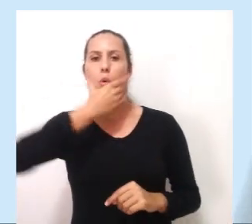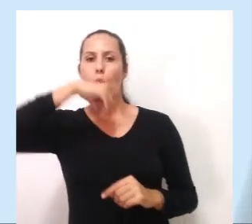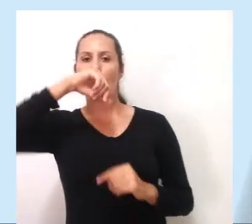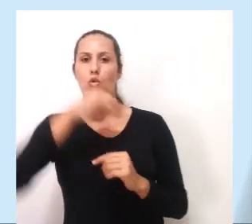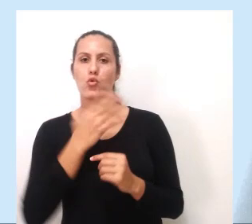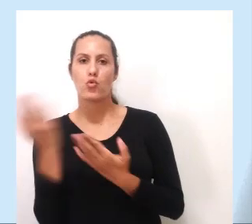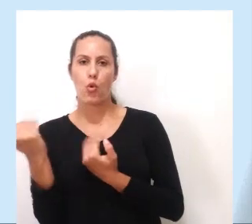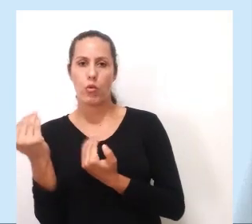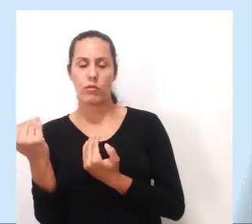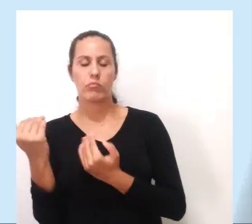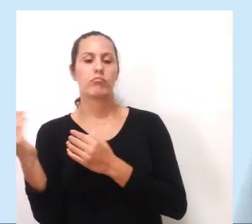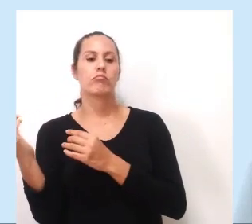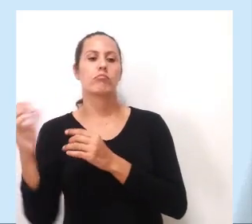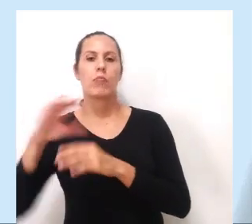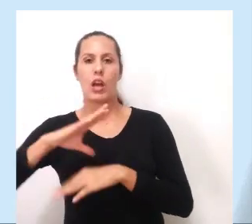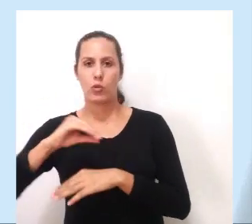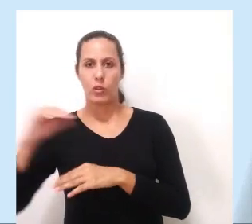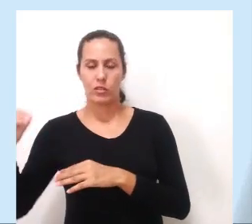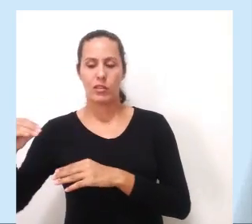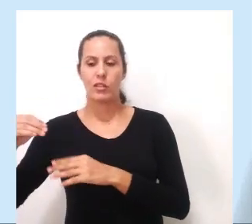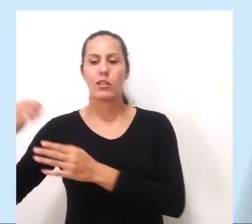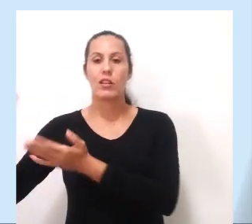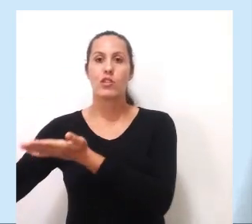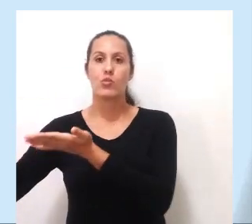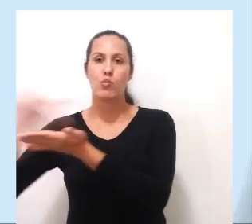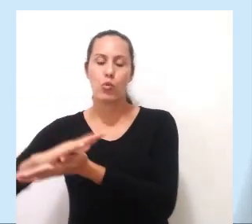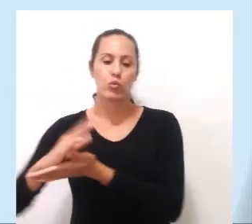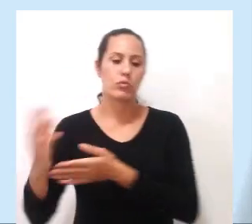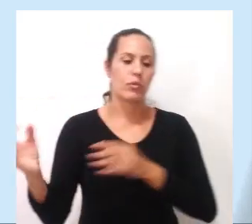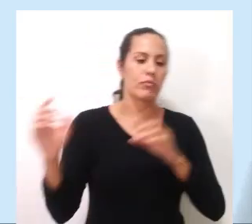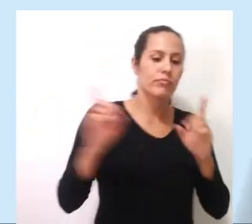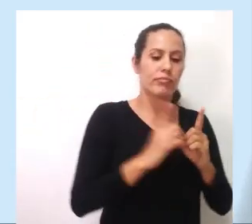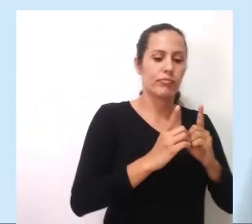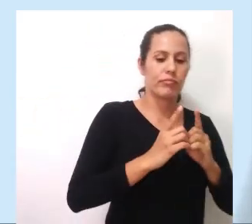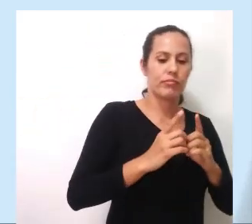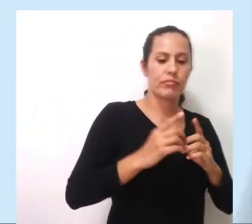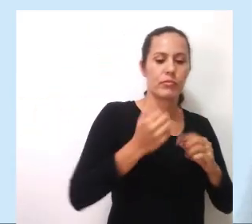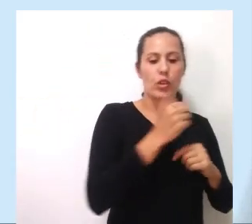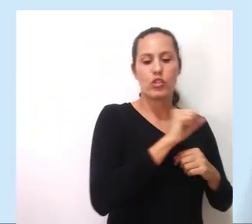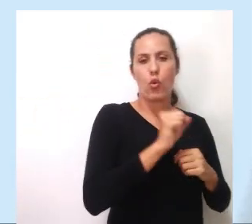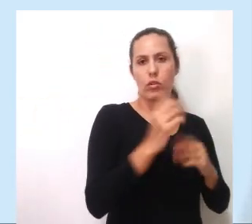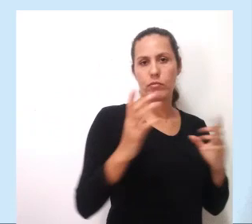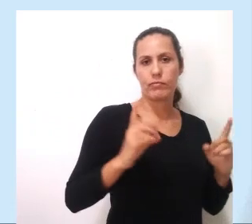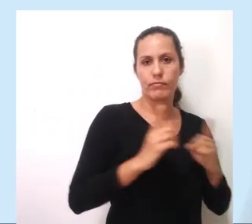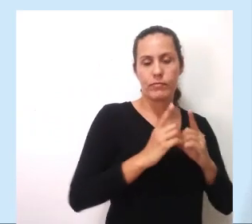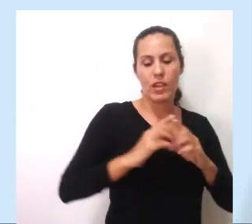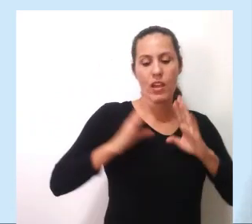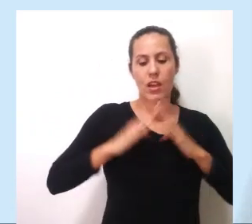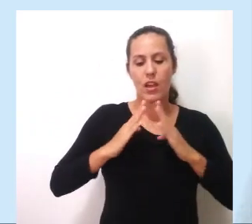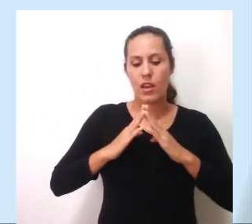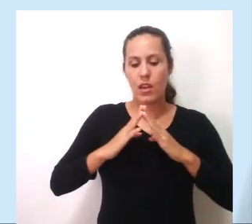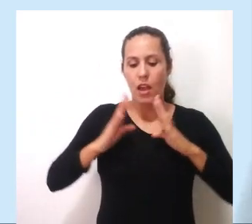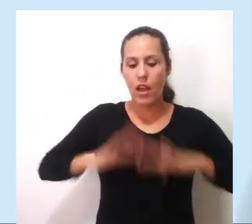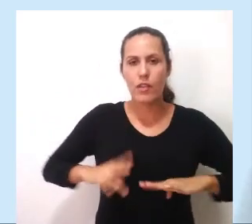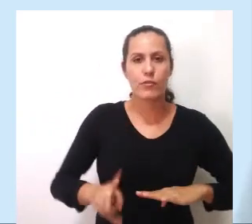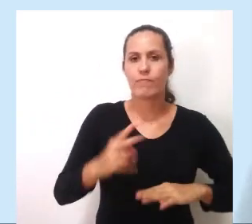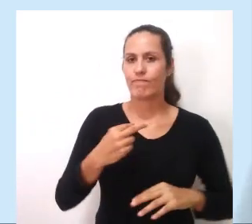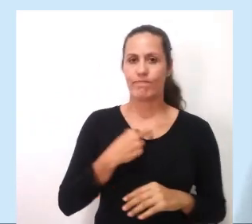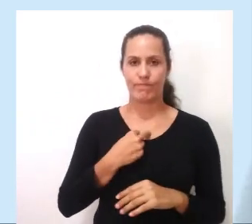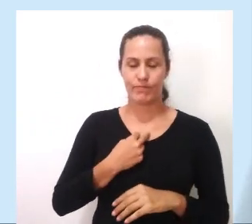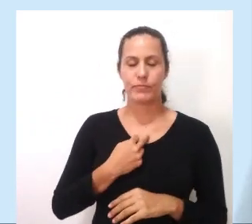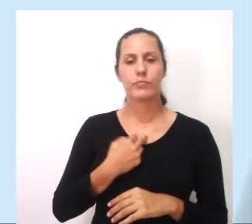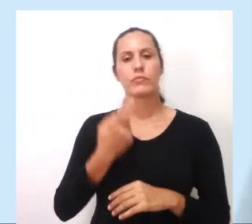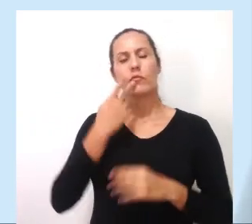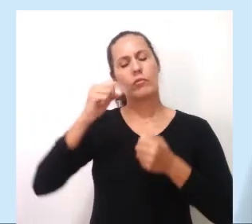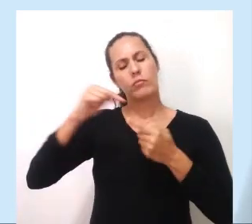né? Para poder cuidar juntos. Existe essa questão também de permanecer ou não em sua casa. Já